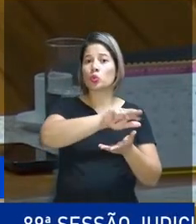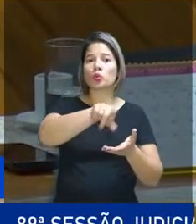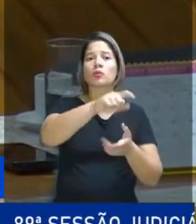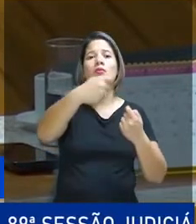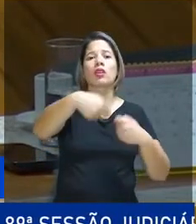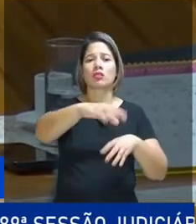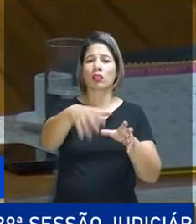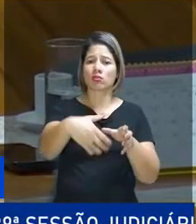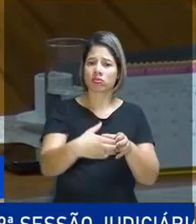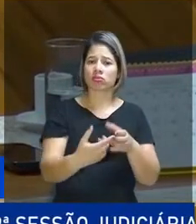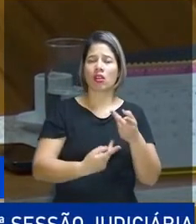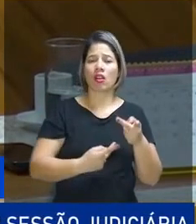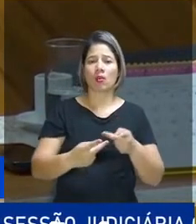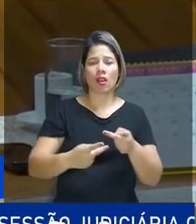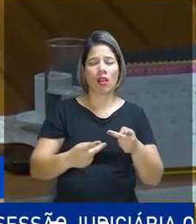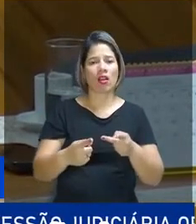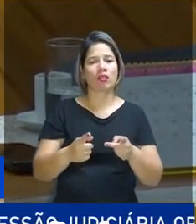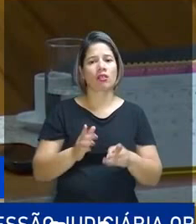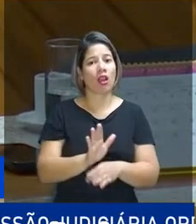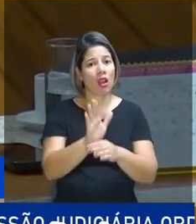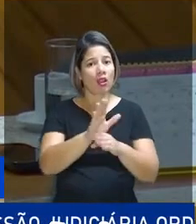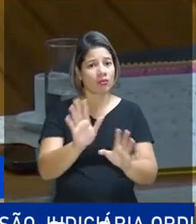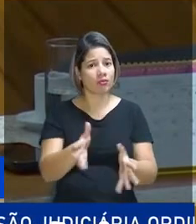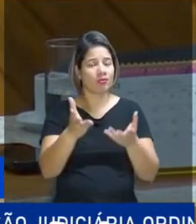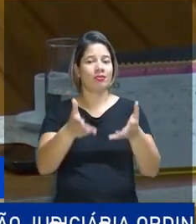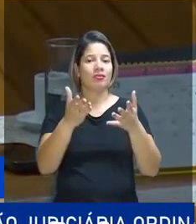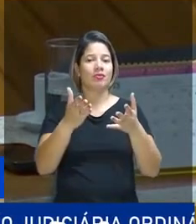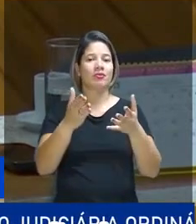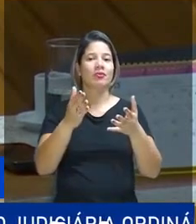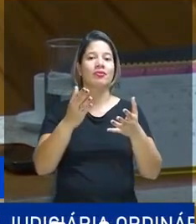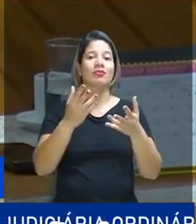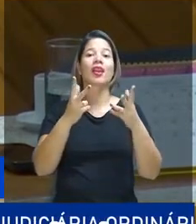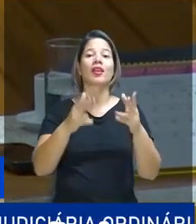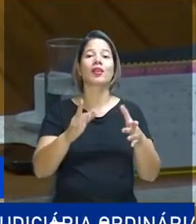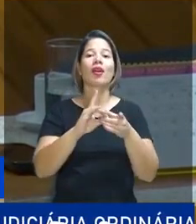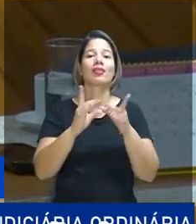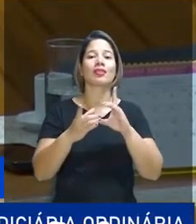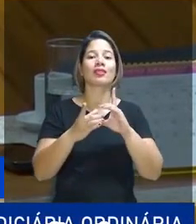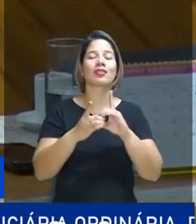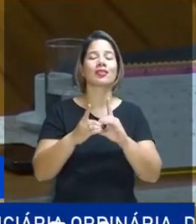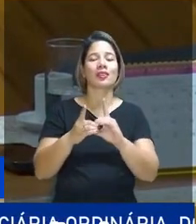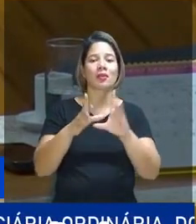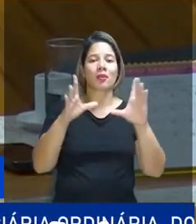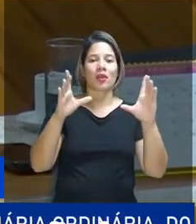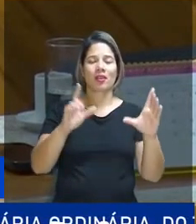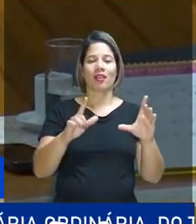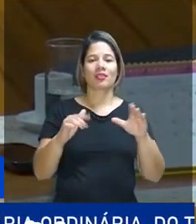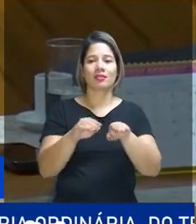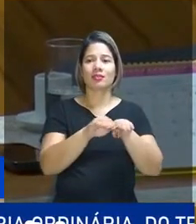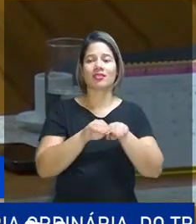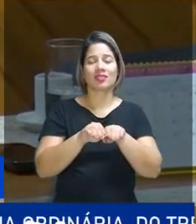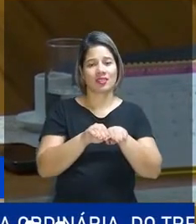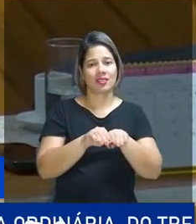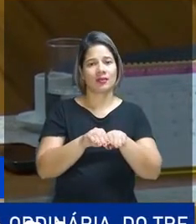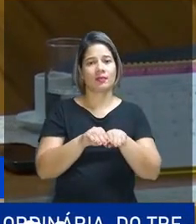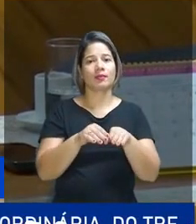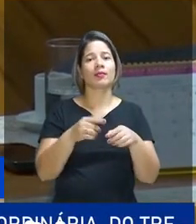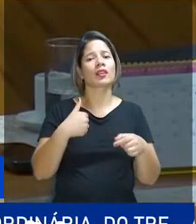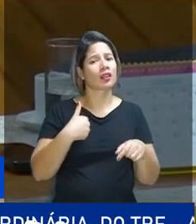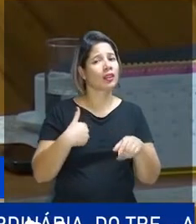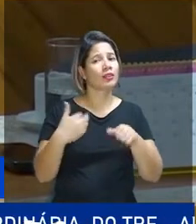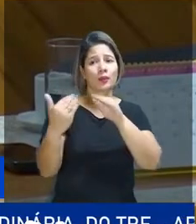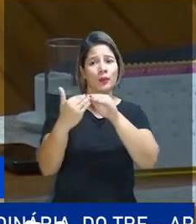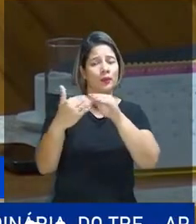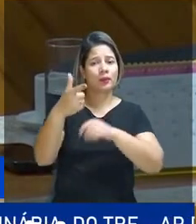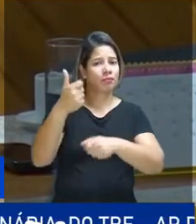as previsões legais para que haja um equilíbrio na nossa democracia, precisam ser aferidos com muito rigor. Inclusive,